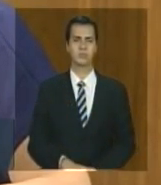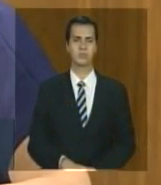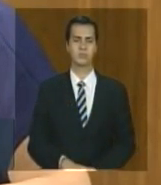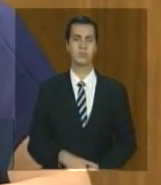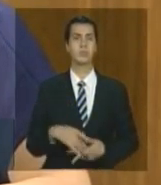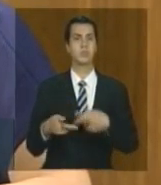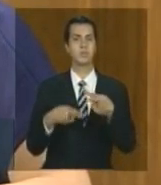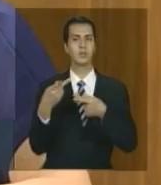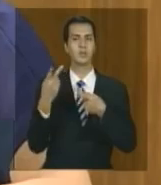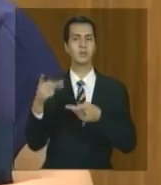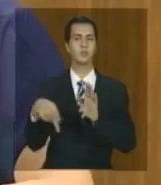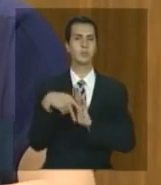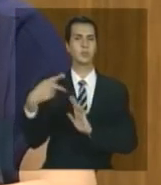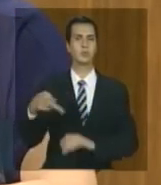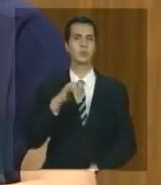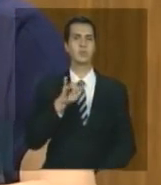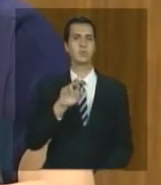Irã.